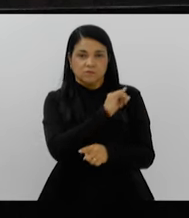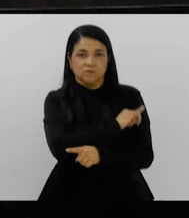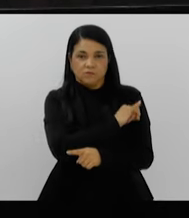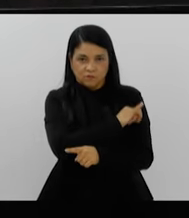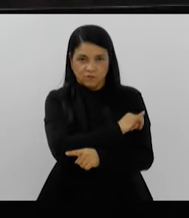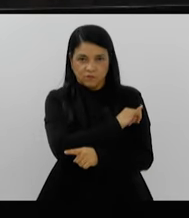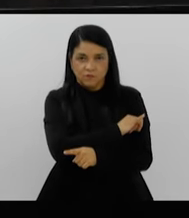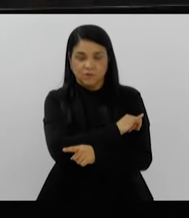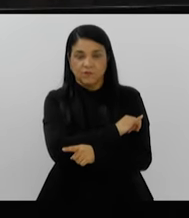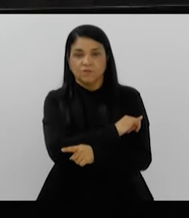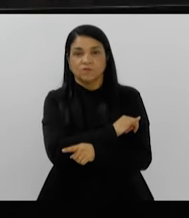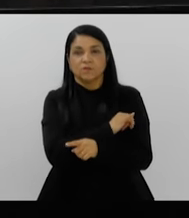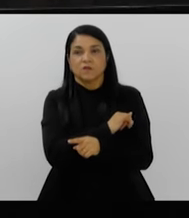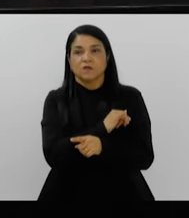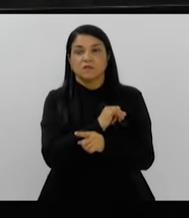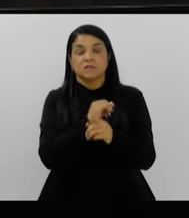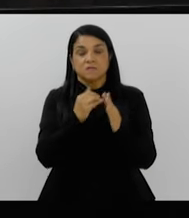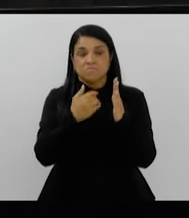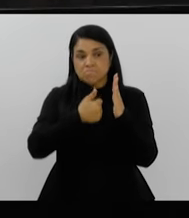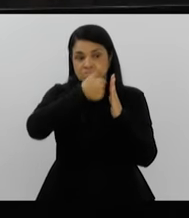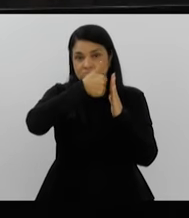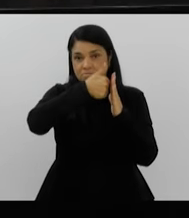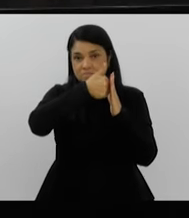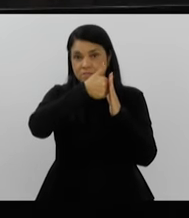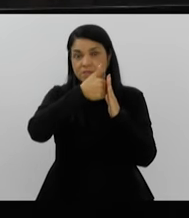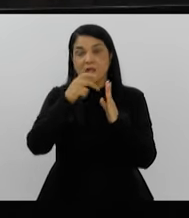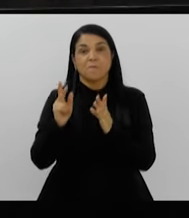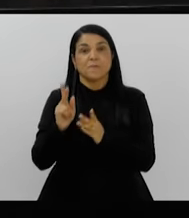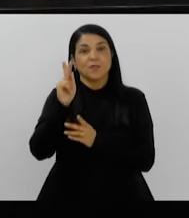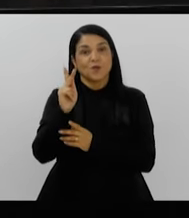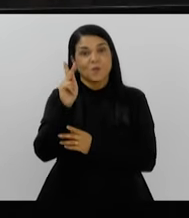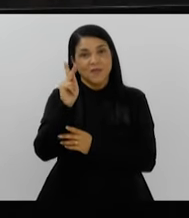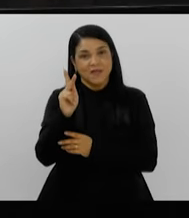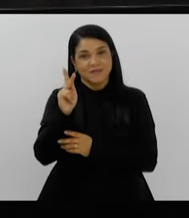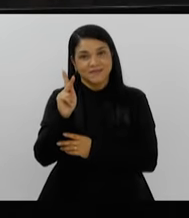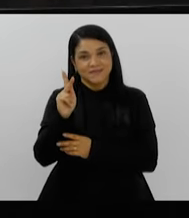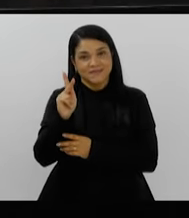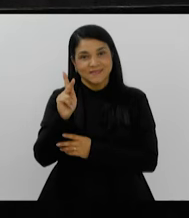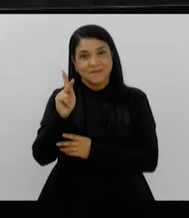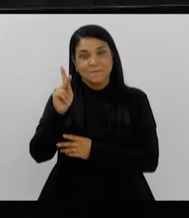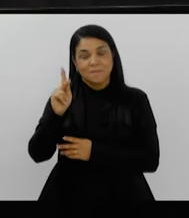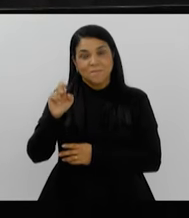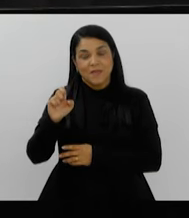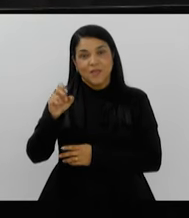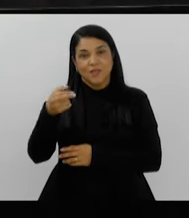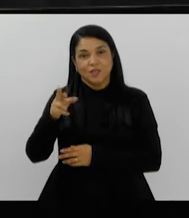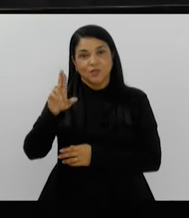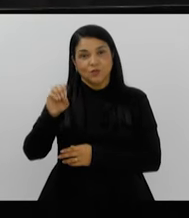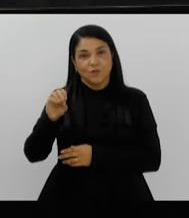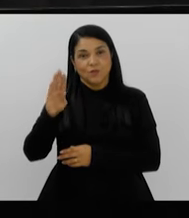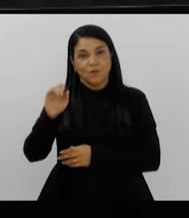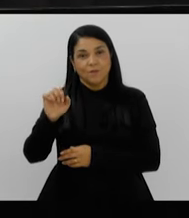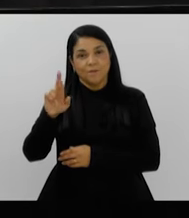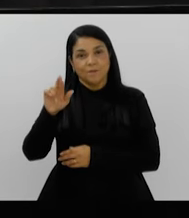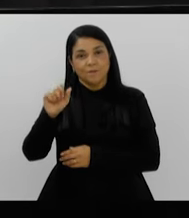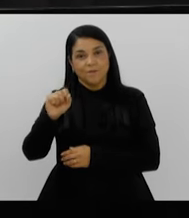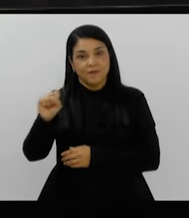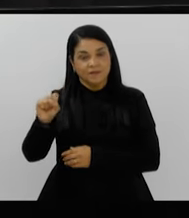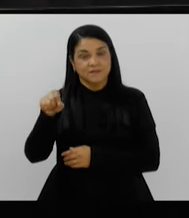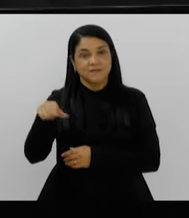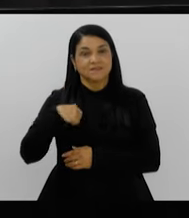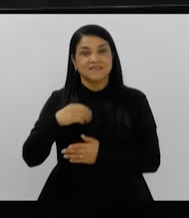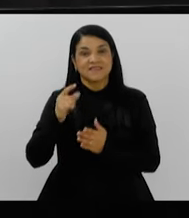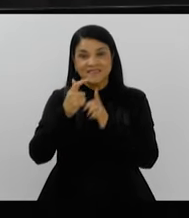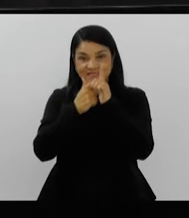Janeiro. Né? No topo dessa lista, a Petrobras, só ela deve 15 bilhões. É o tamanho